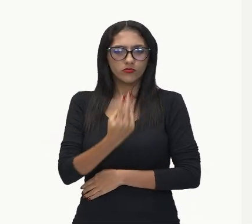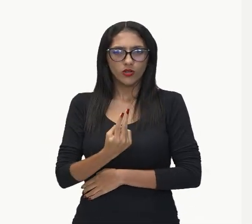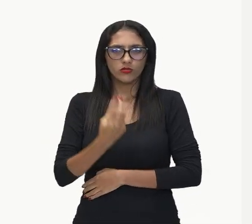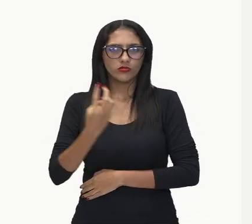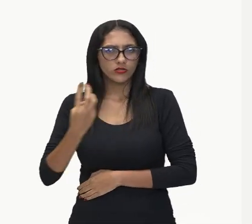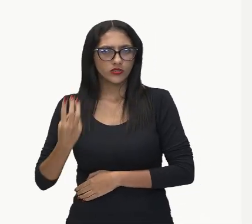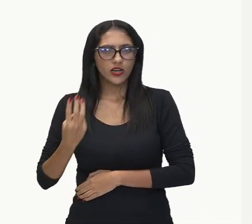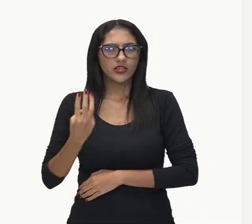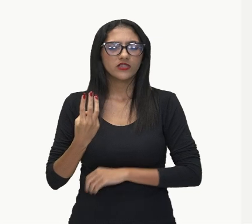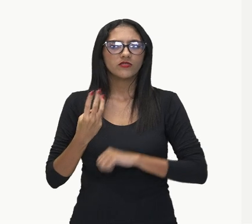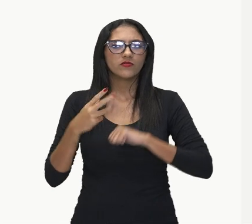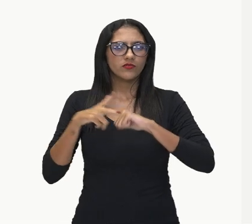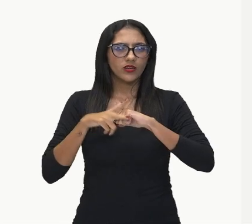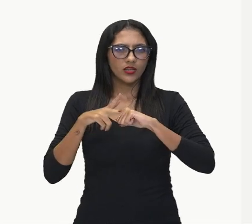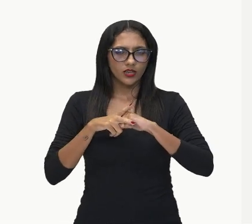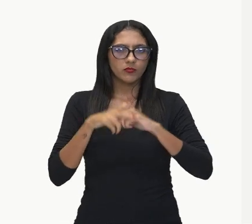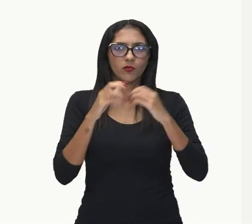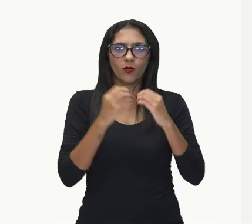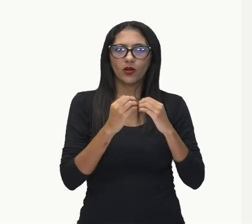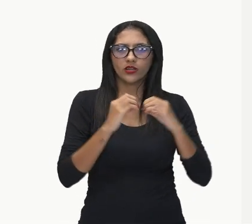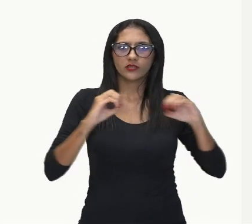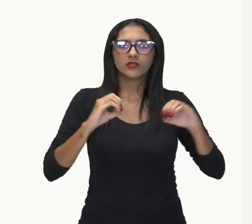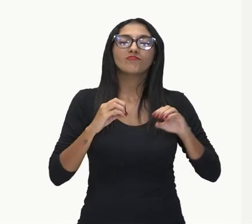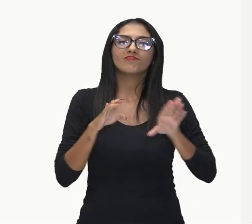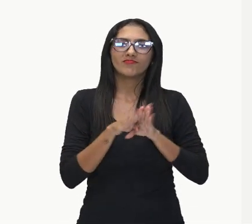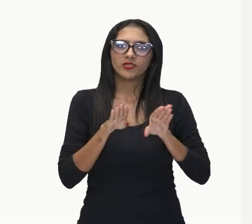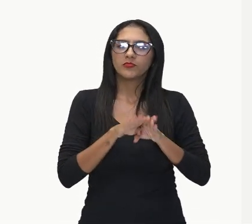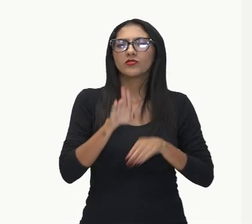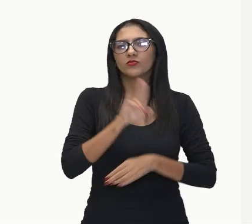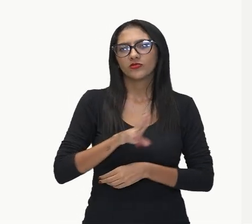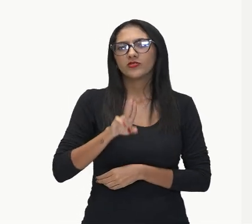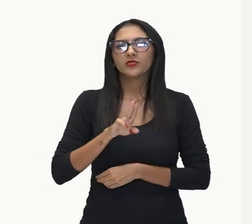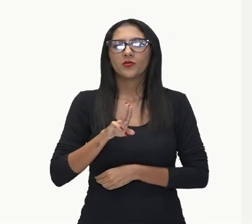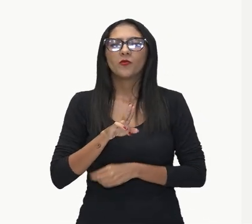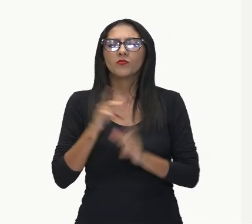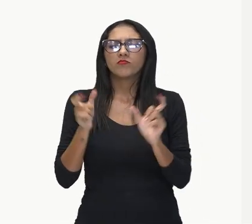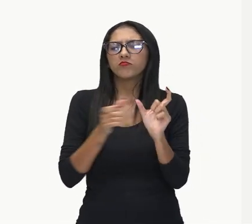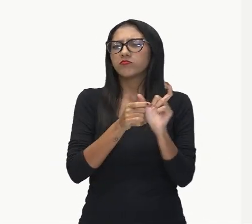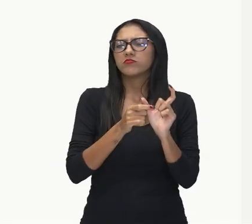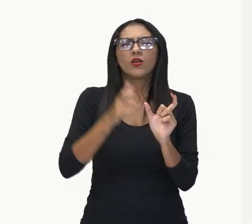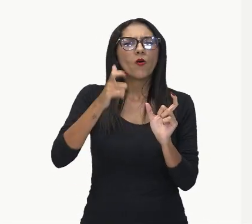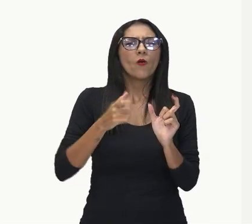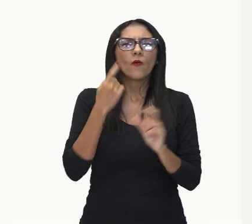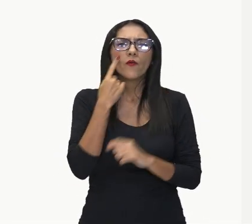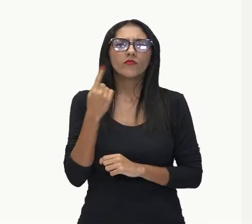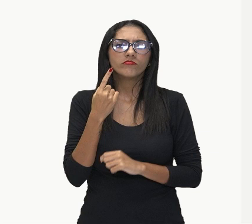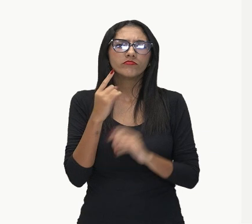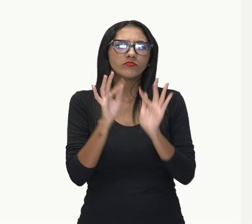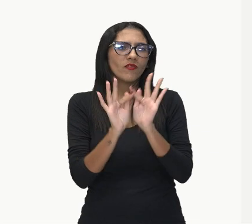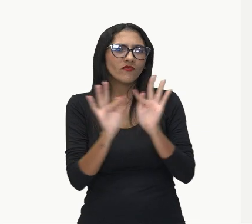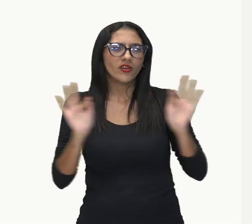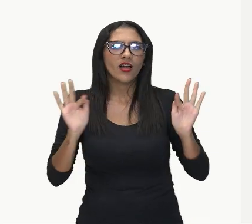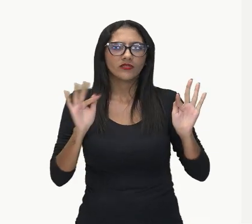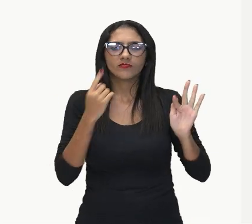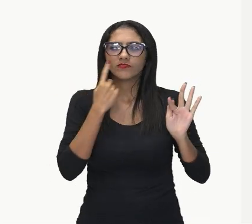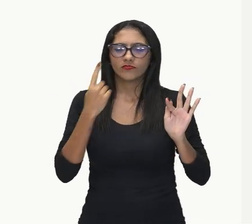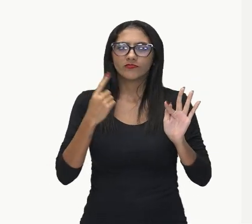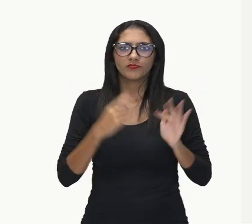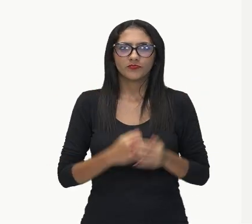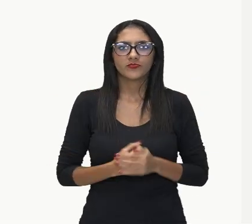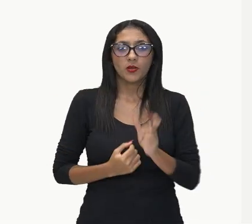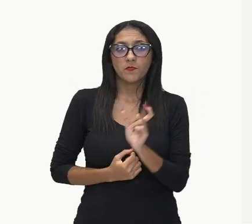foram conectadas também por meio de conjunções. Cadê as conjunções? Aqui, nós temos o